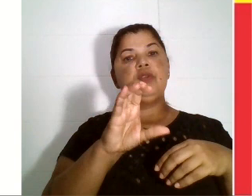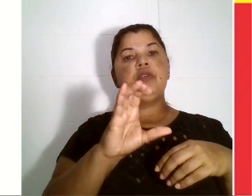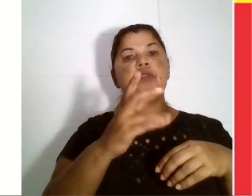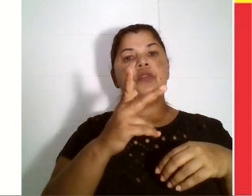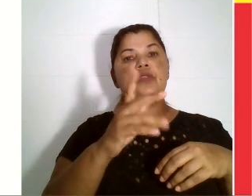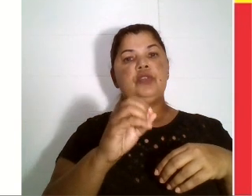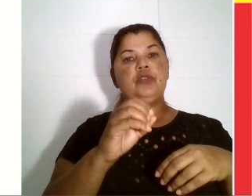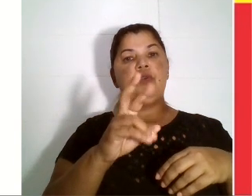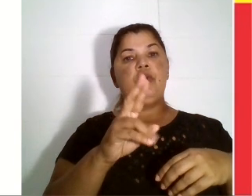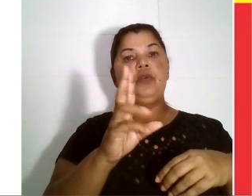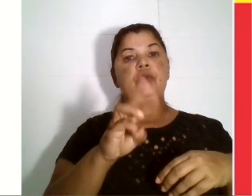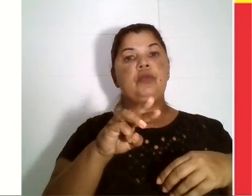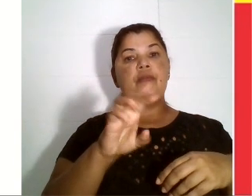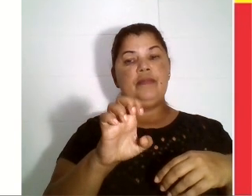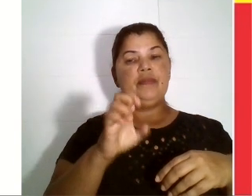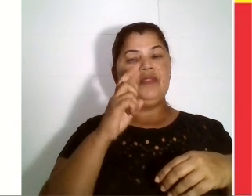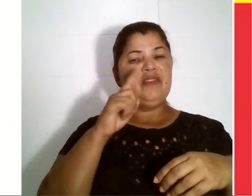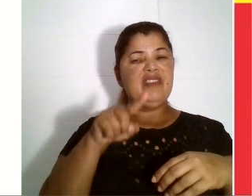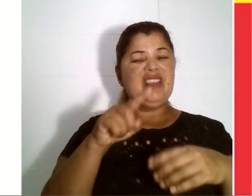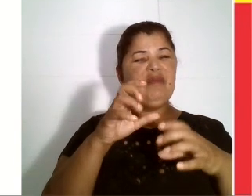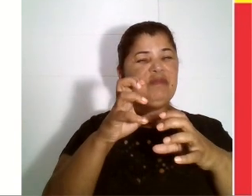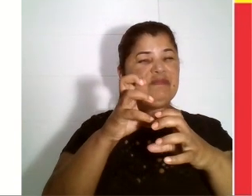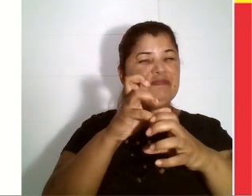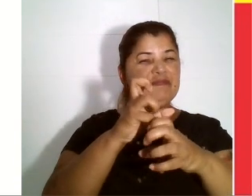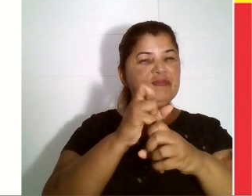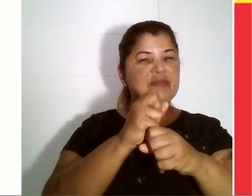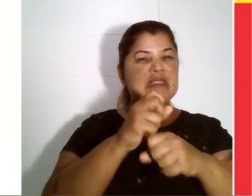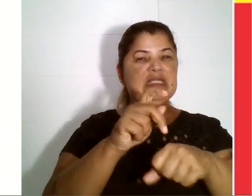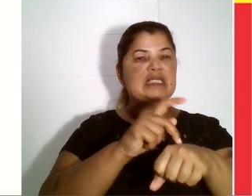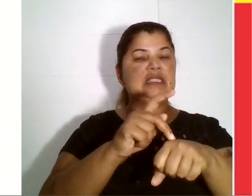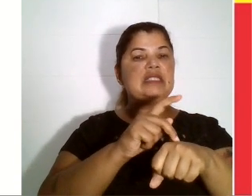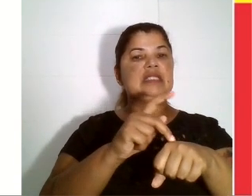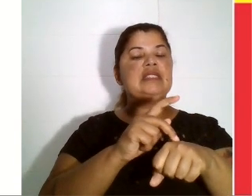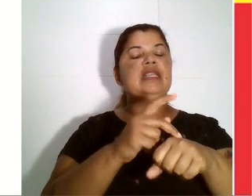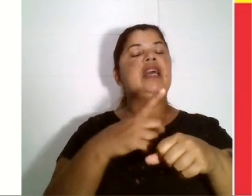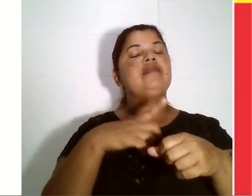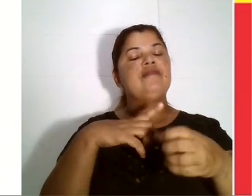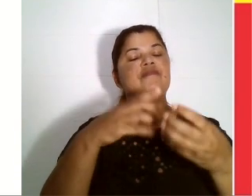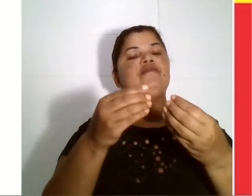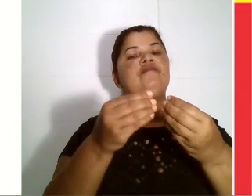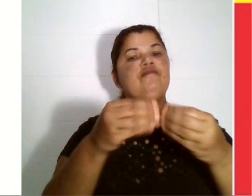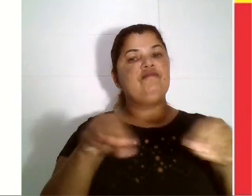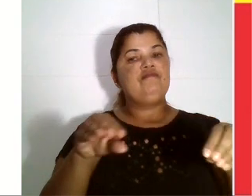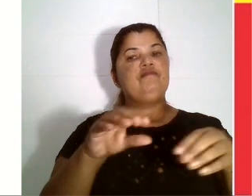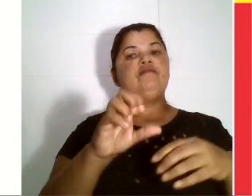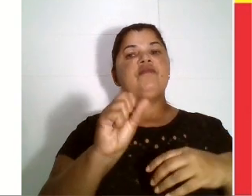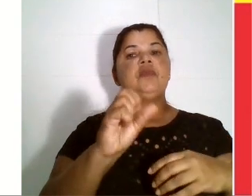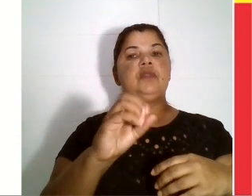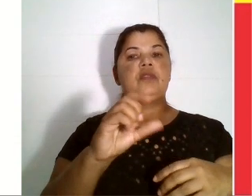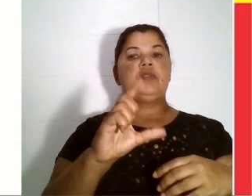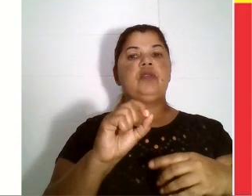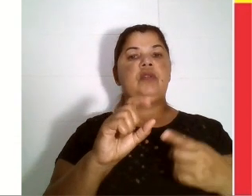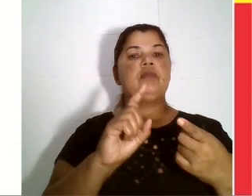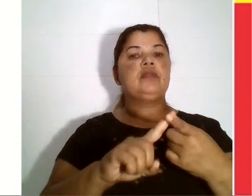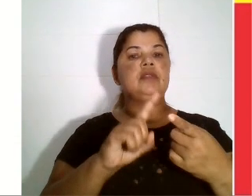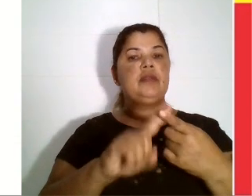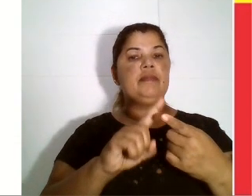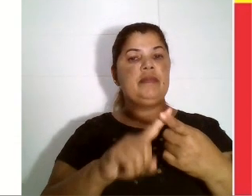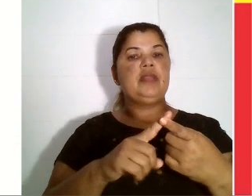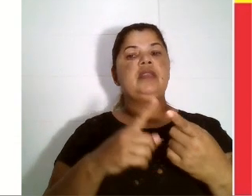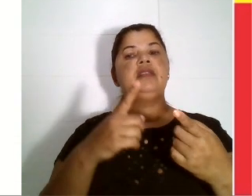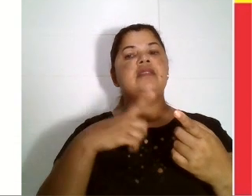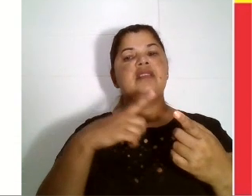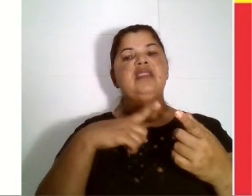líquido que você vê também na tela, tá? Esse líquido meio escuro, ele causa aí muitos prejuízos ao solo, tá?